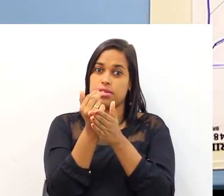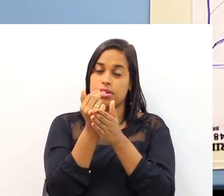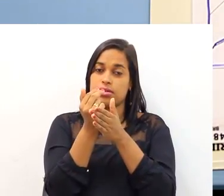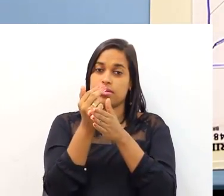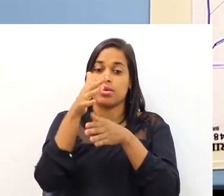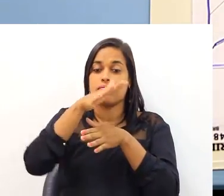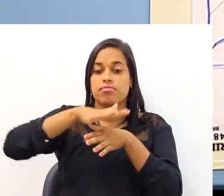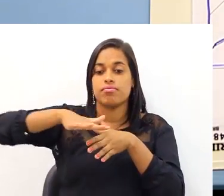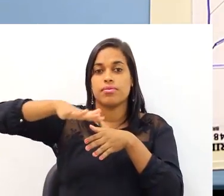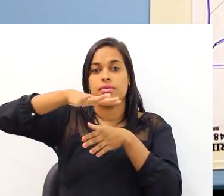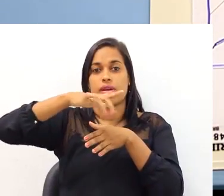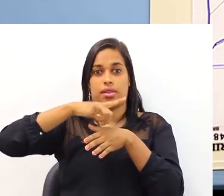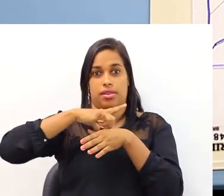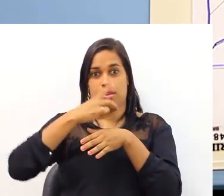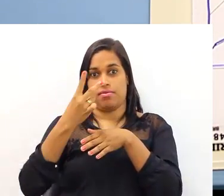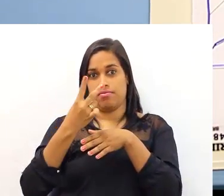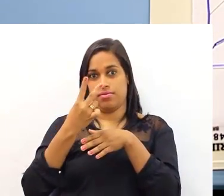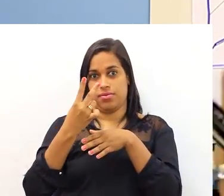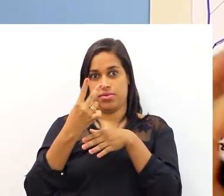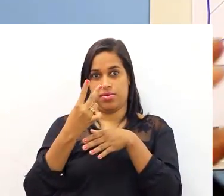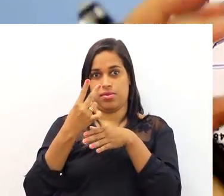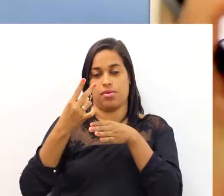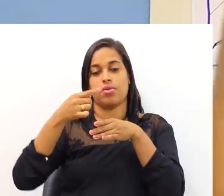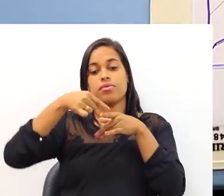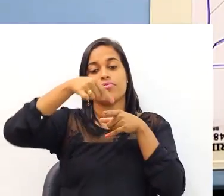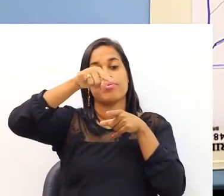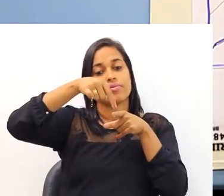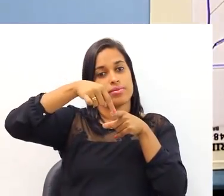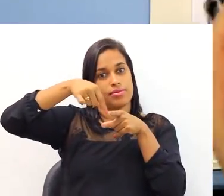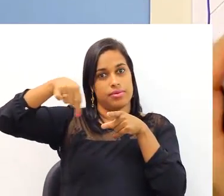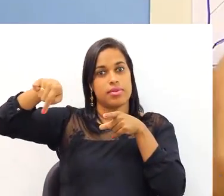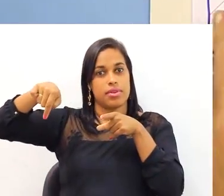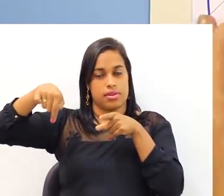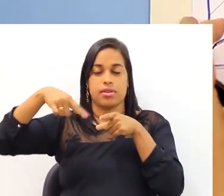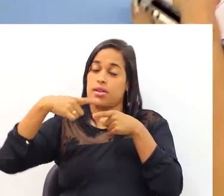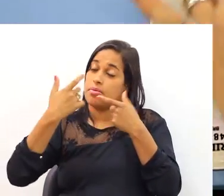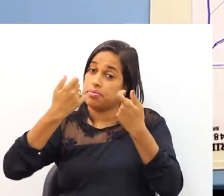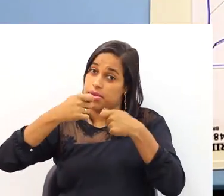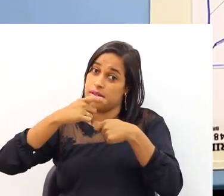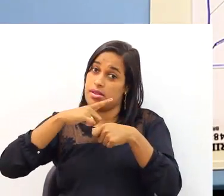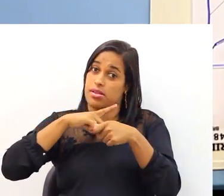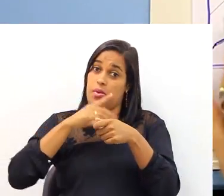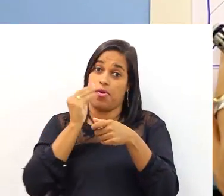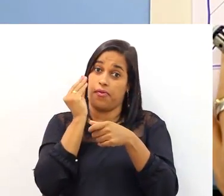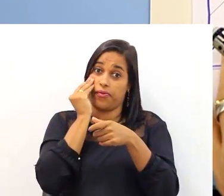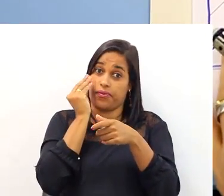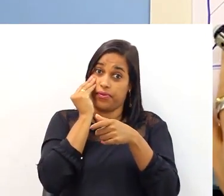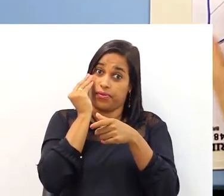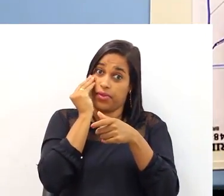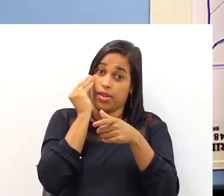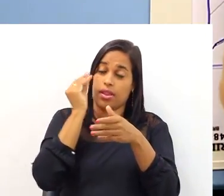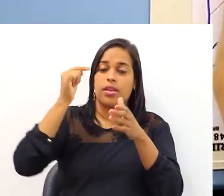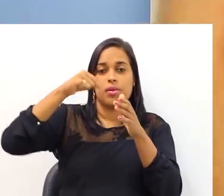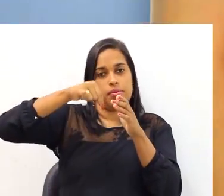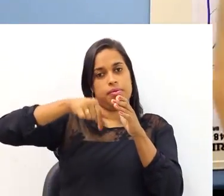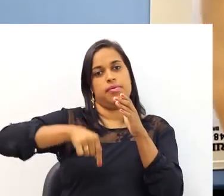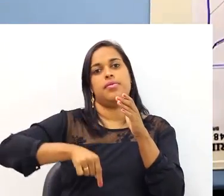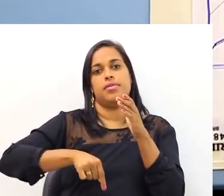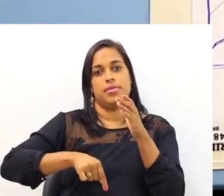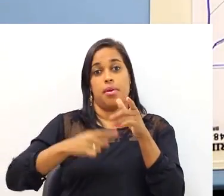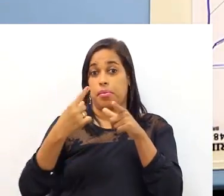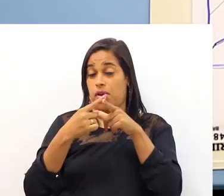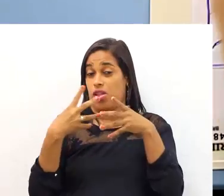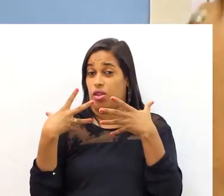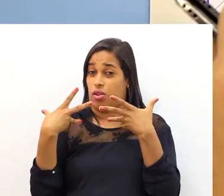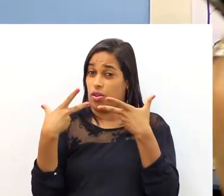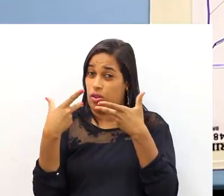numa superfície que tem 2 dimensões, ele está dando perfeitamente o efeito da profundidade, porque tudo